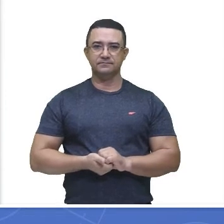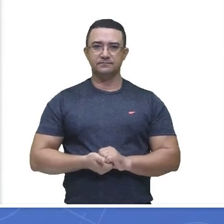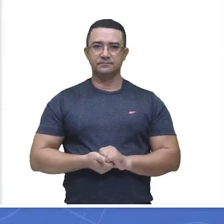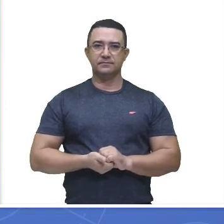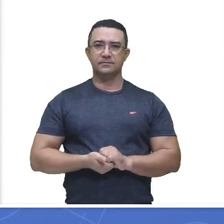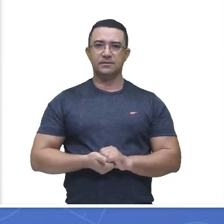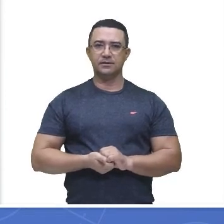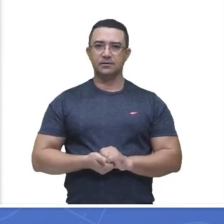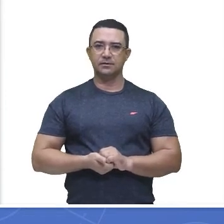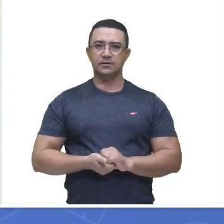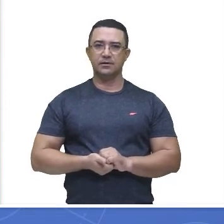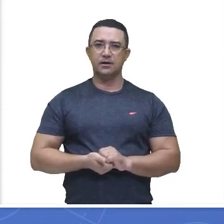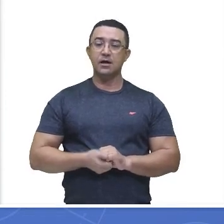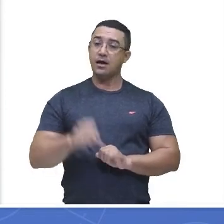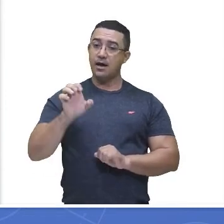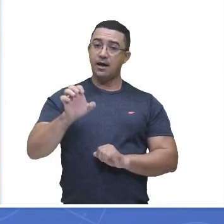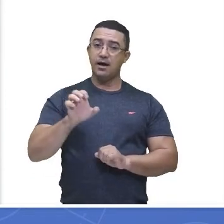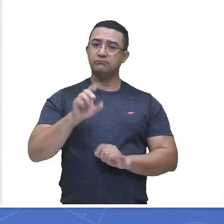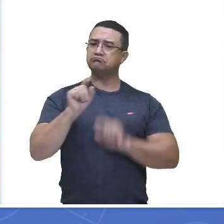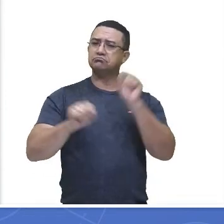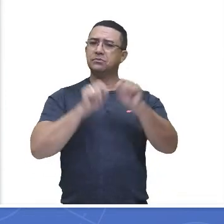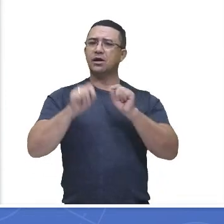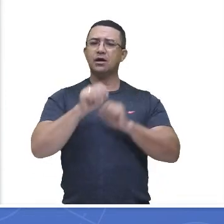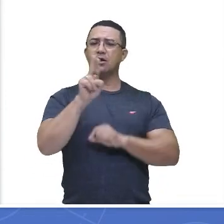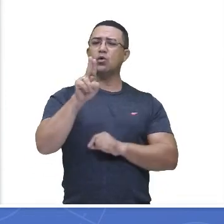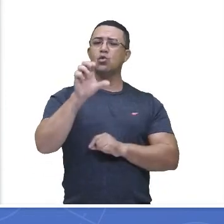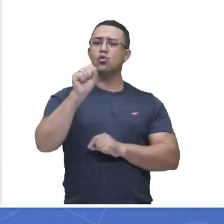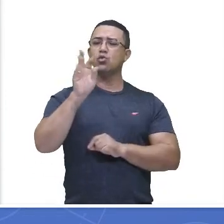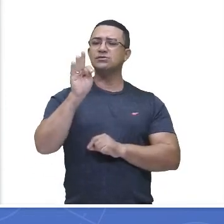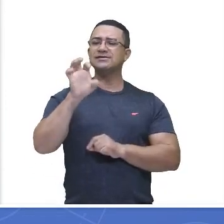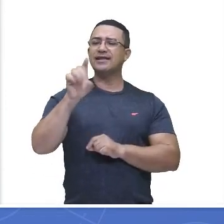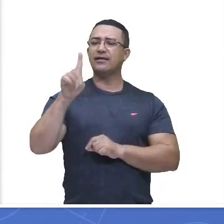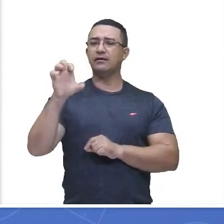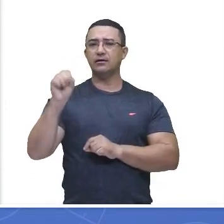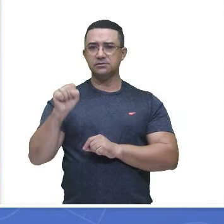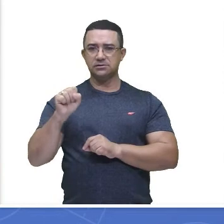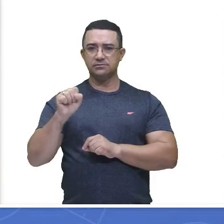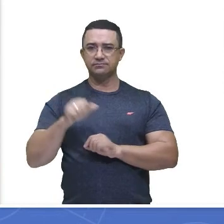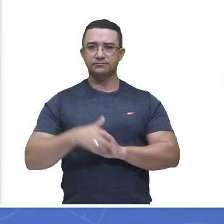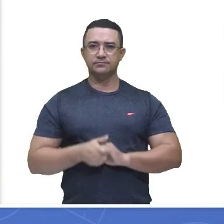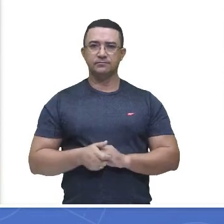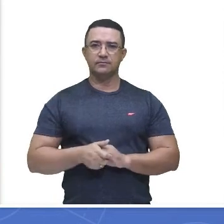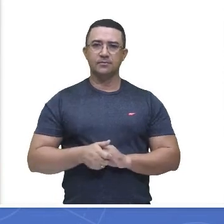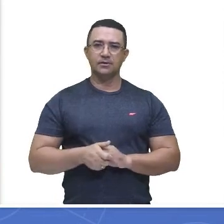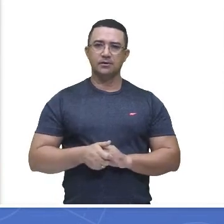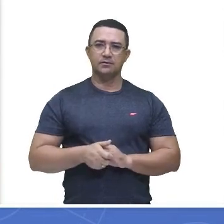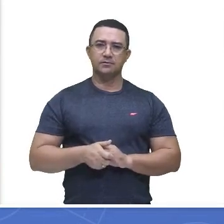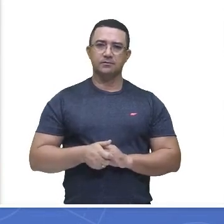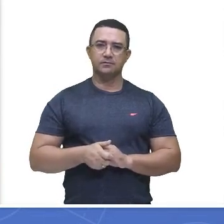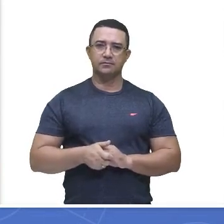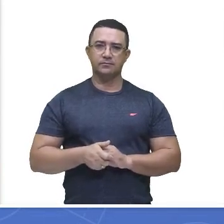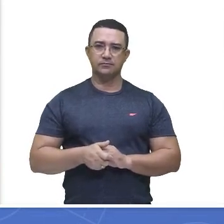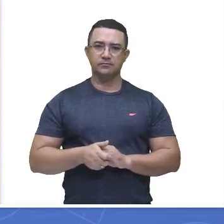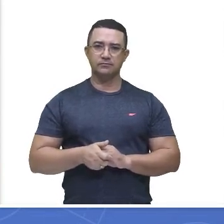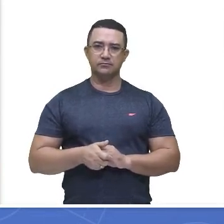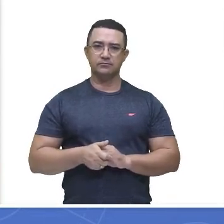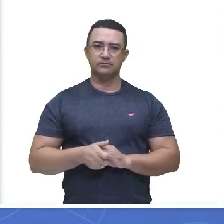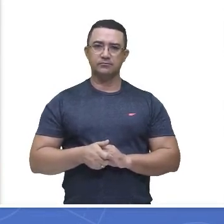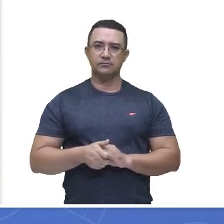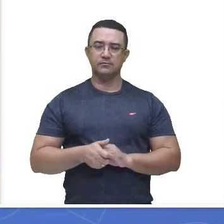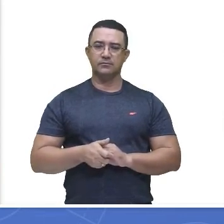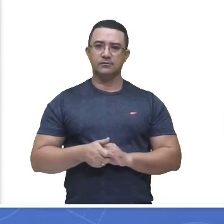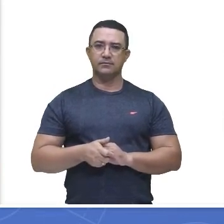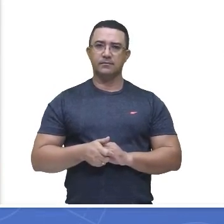também sabemos que ele é irregular. Observe a irregularidade e complete as frases. Na